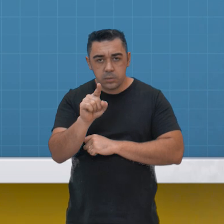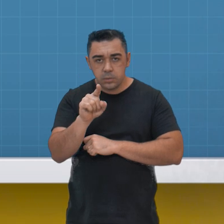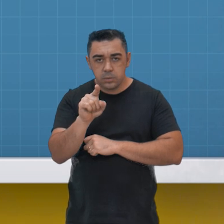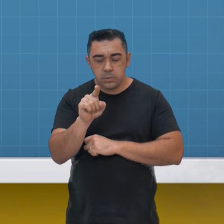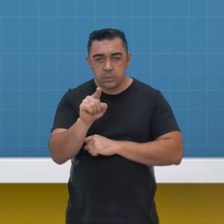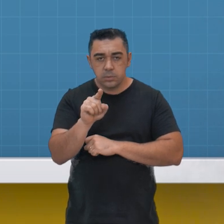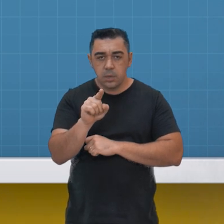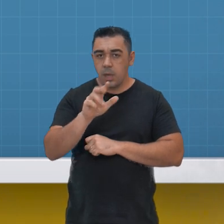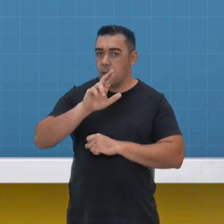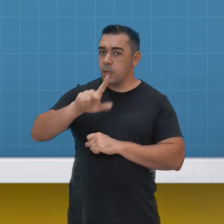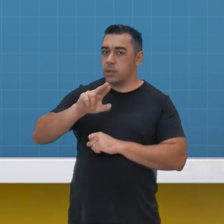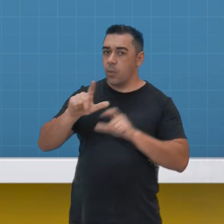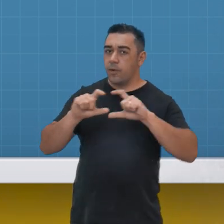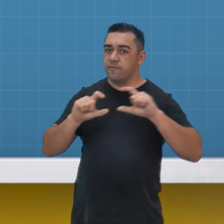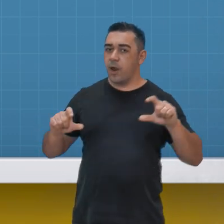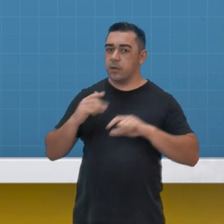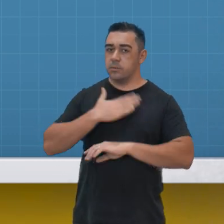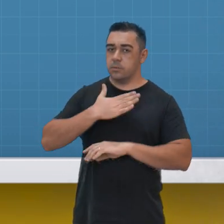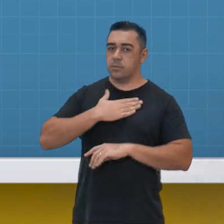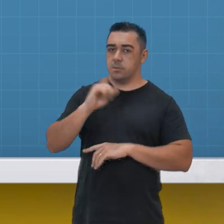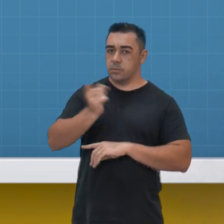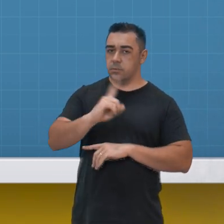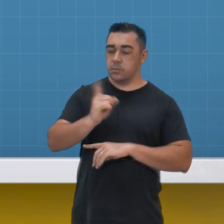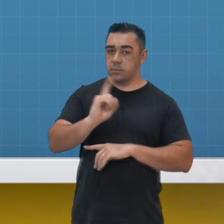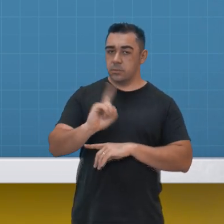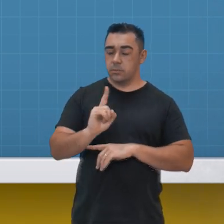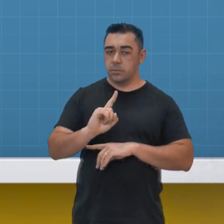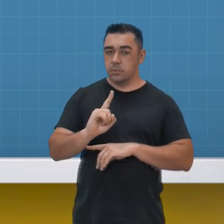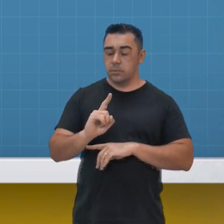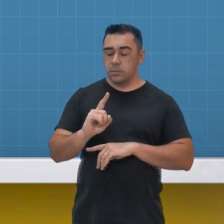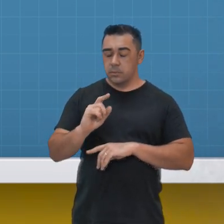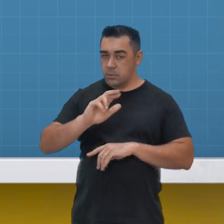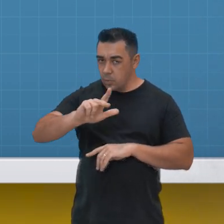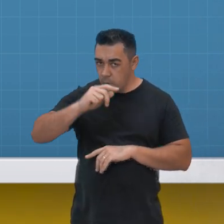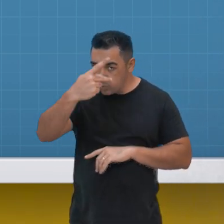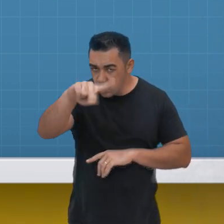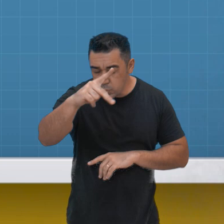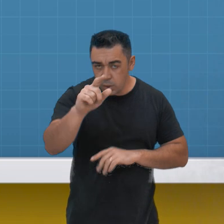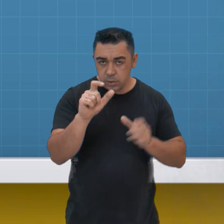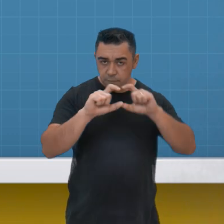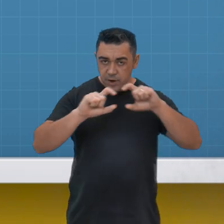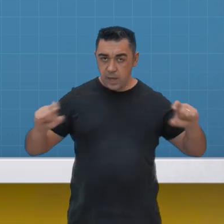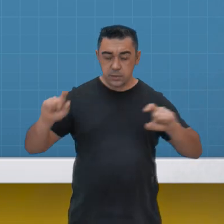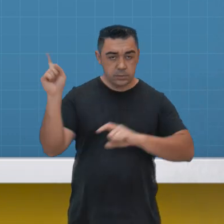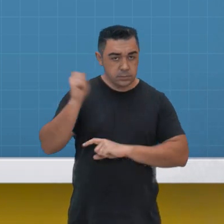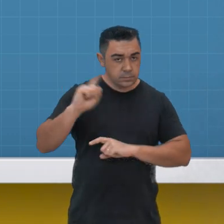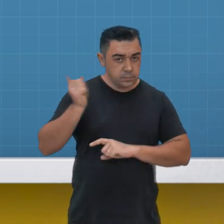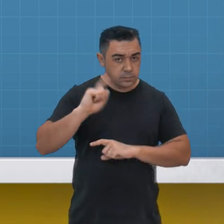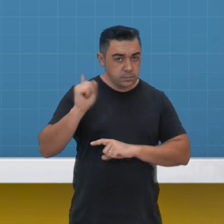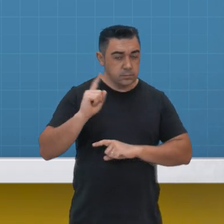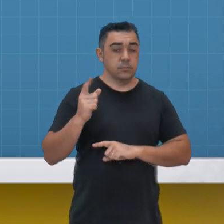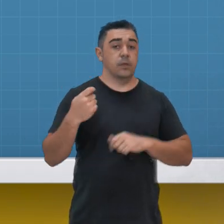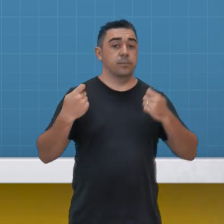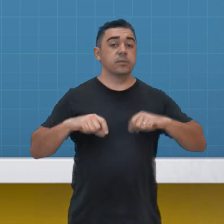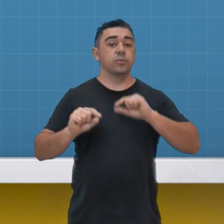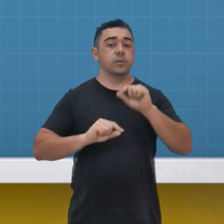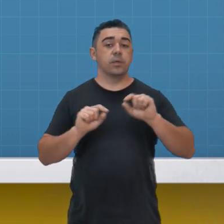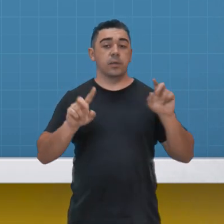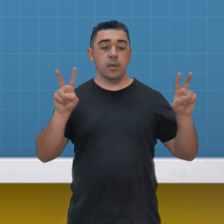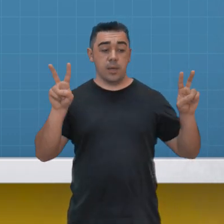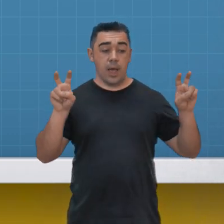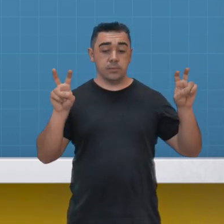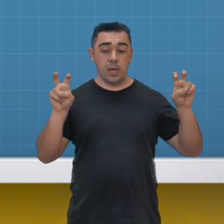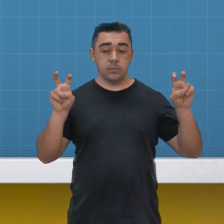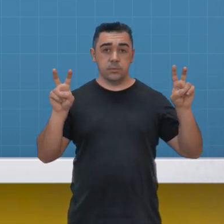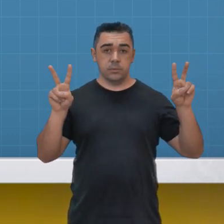esqueça, não é fala sua. Se não é fala sua, se não é você que está dizendo, nós vamos ter que